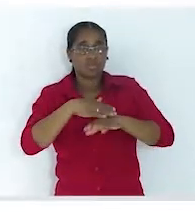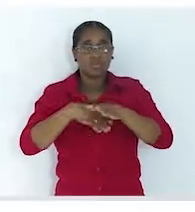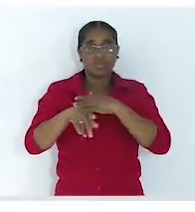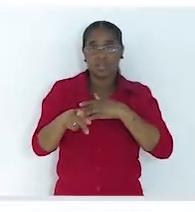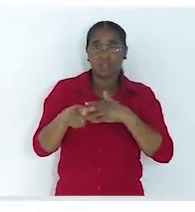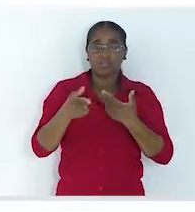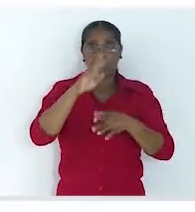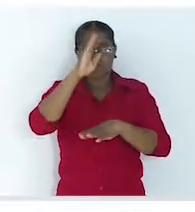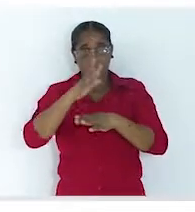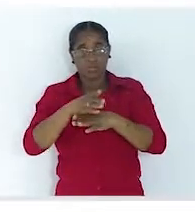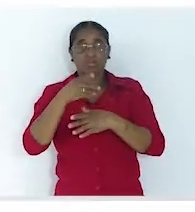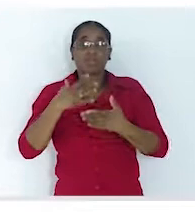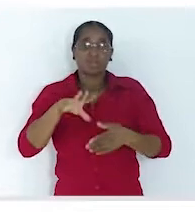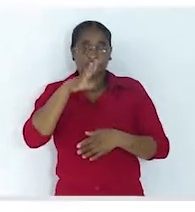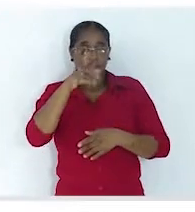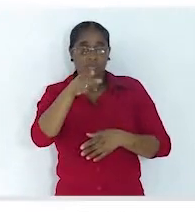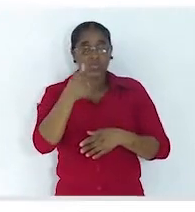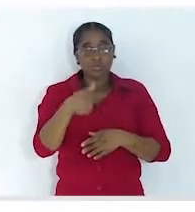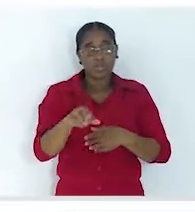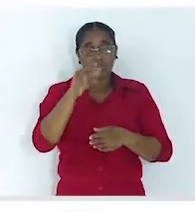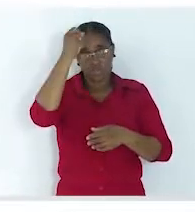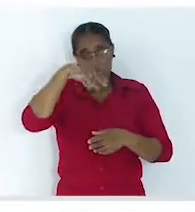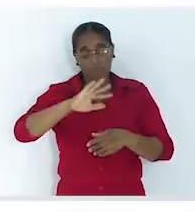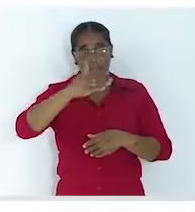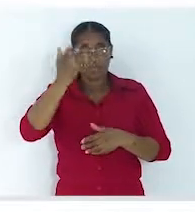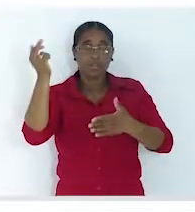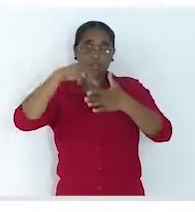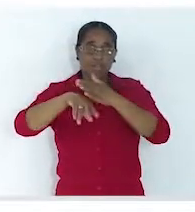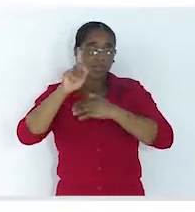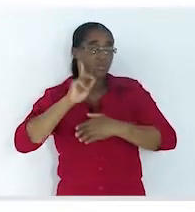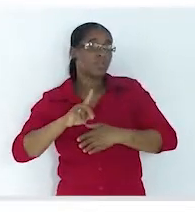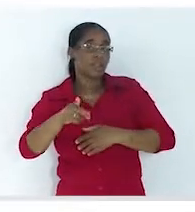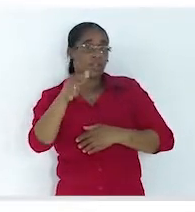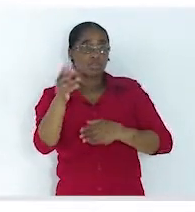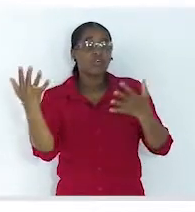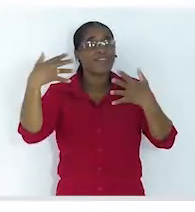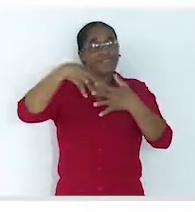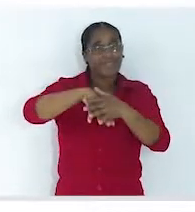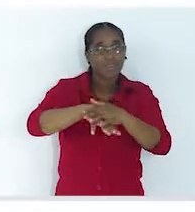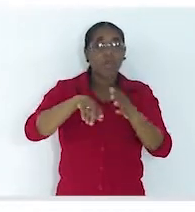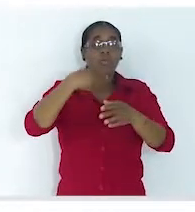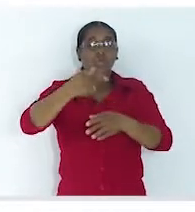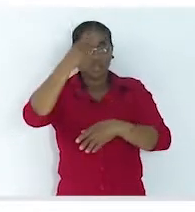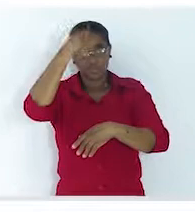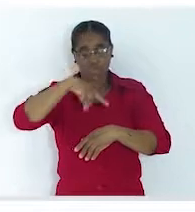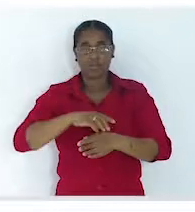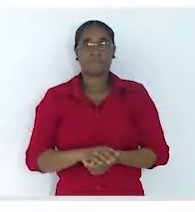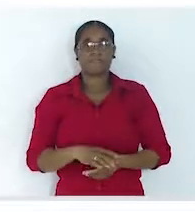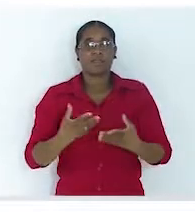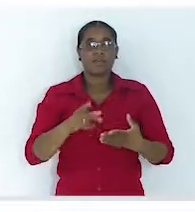história principal e dentro dela tu vais encaixando outras histórias, ok? Alternada. Alternância